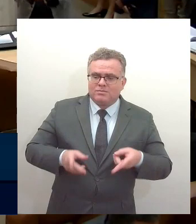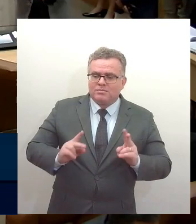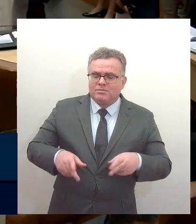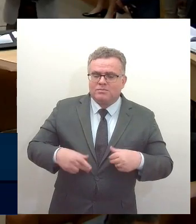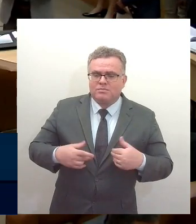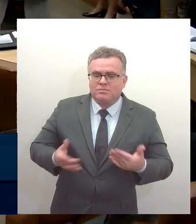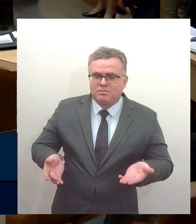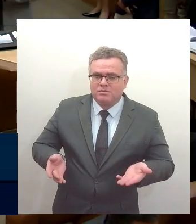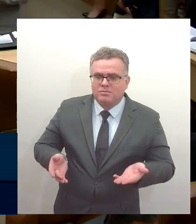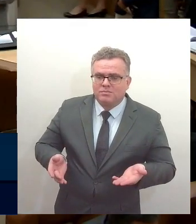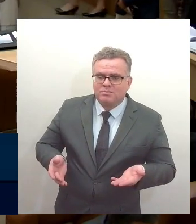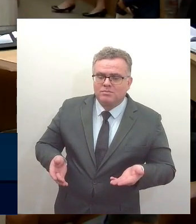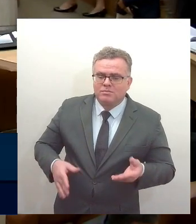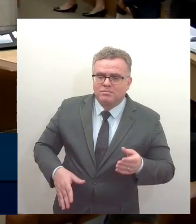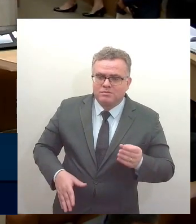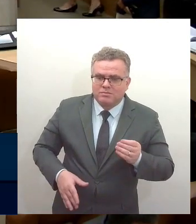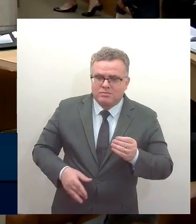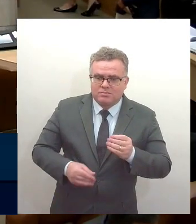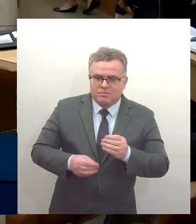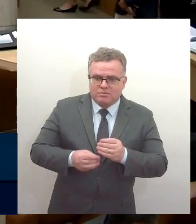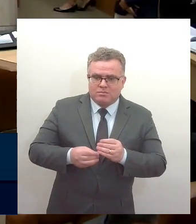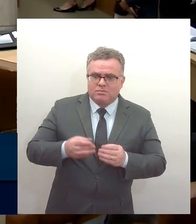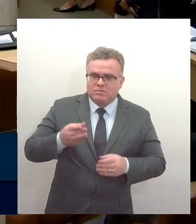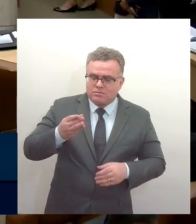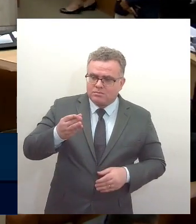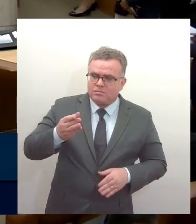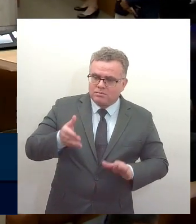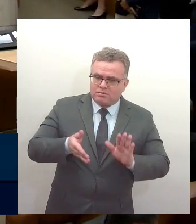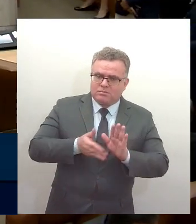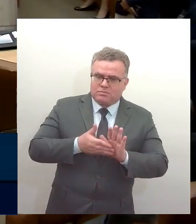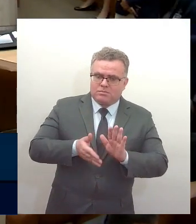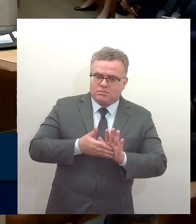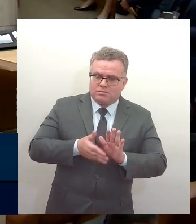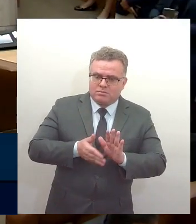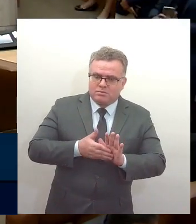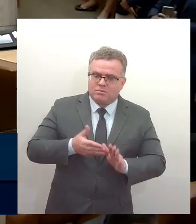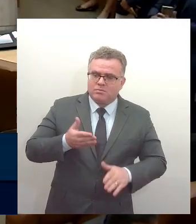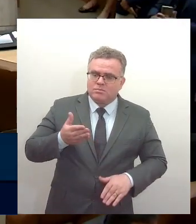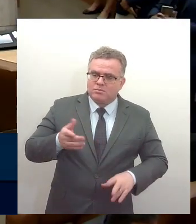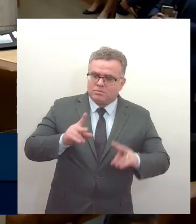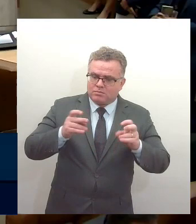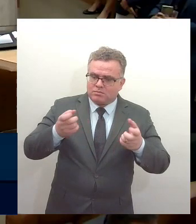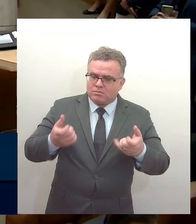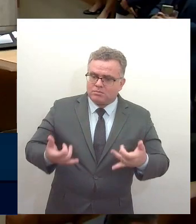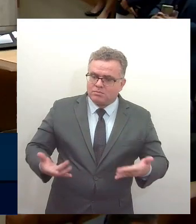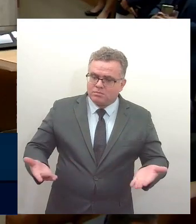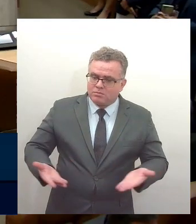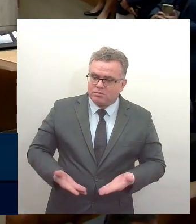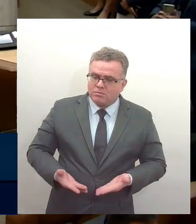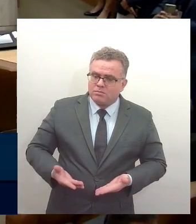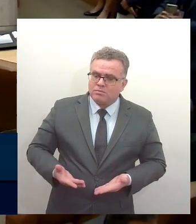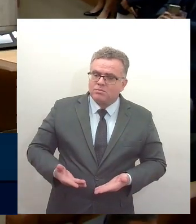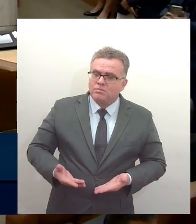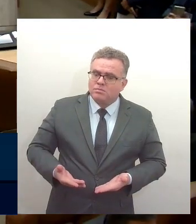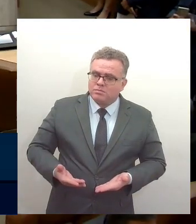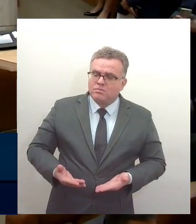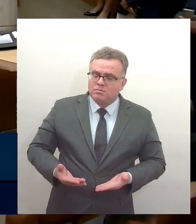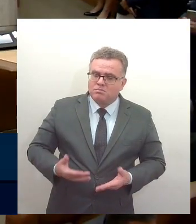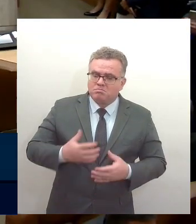essa pauta que o senhor traz aqui hoje, uma pauta extremamente importante,